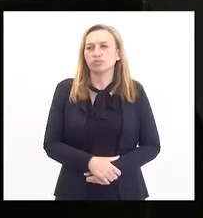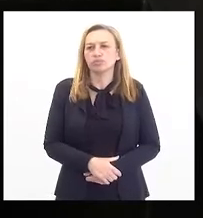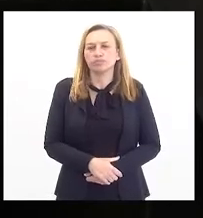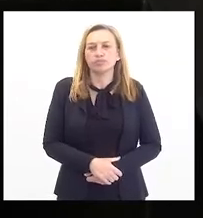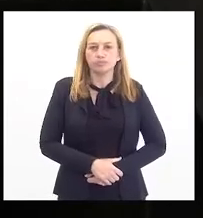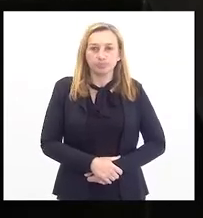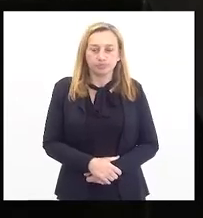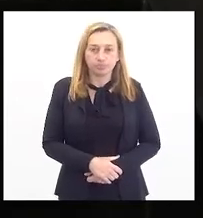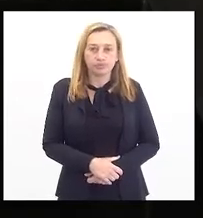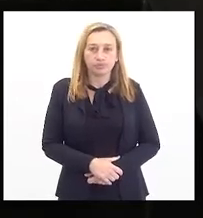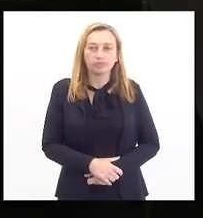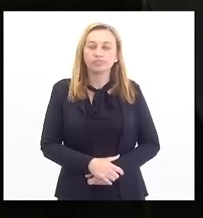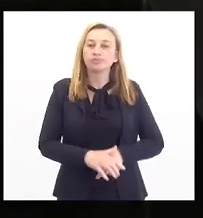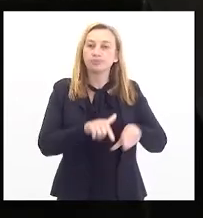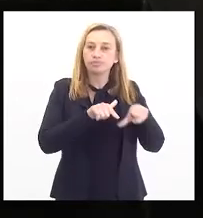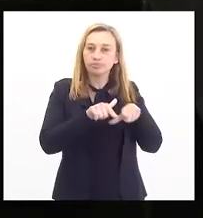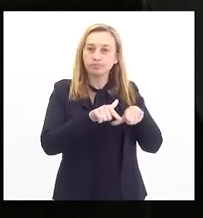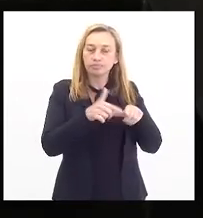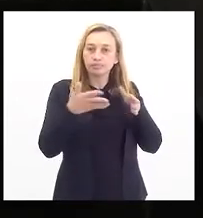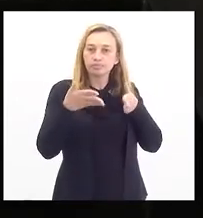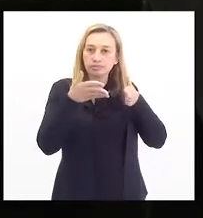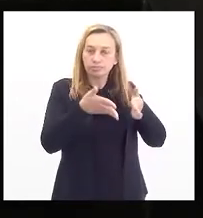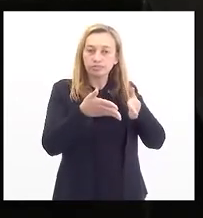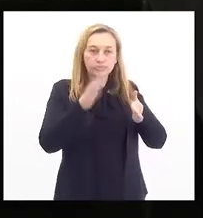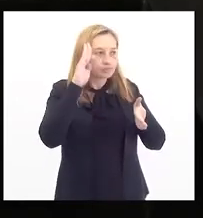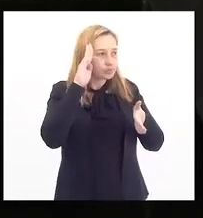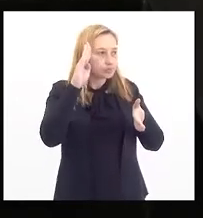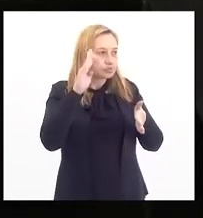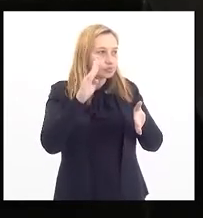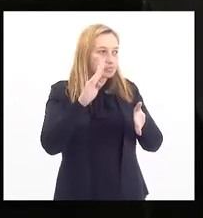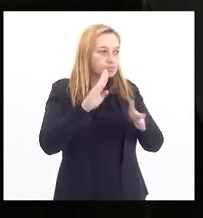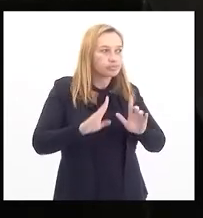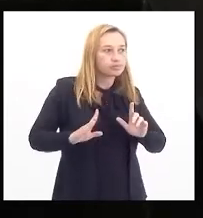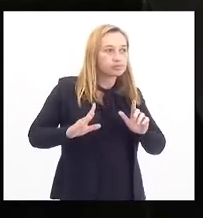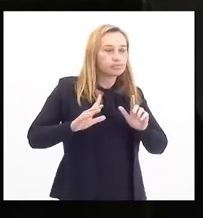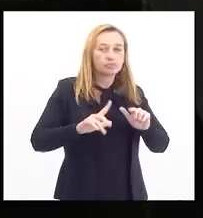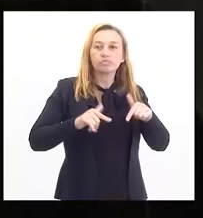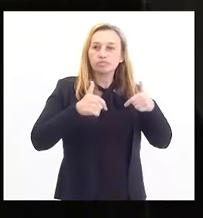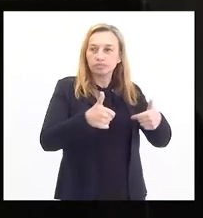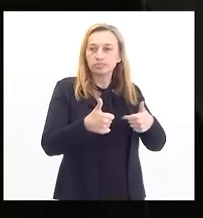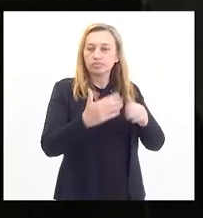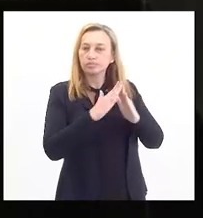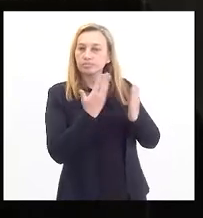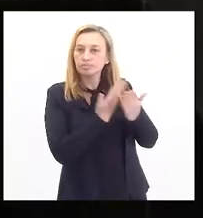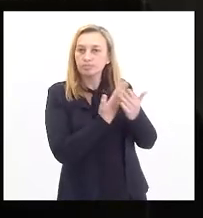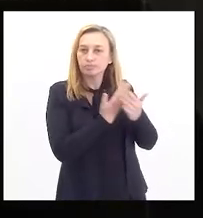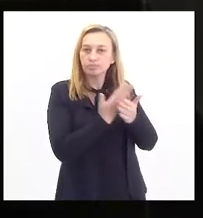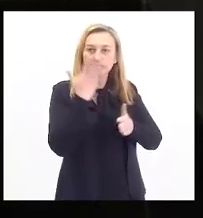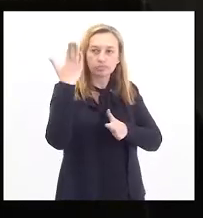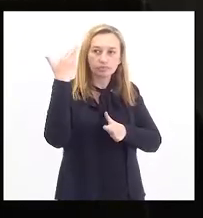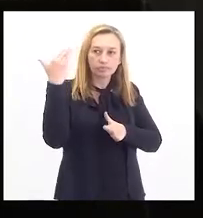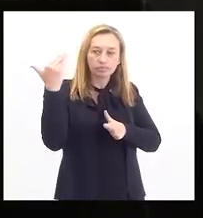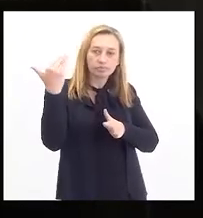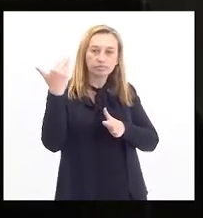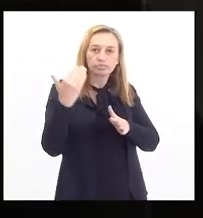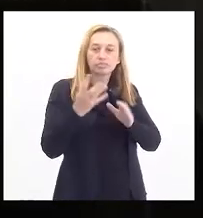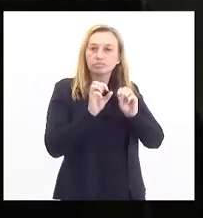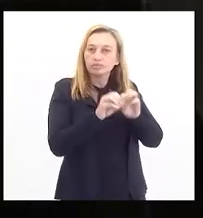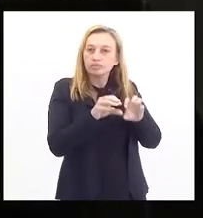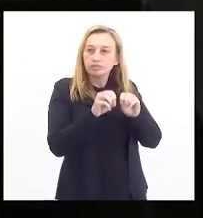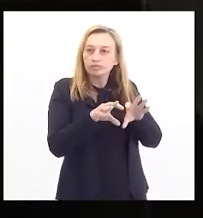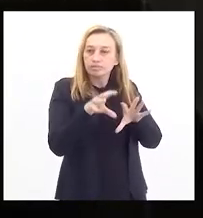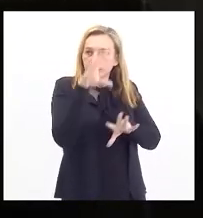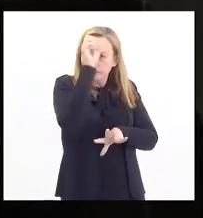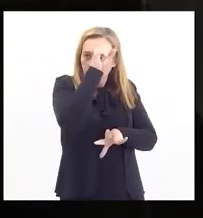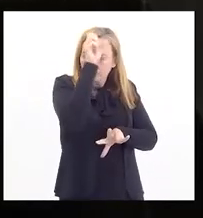pouco a pouco, esta função central para o funcionamento da escola, para o sucesso do processo ensino-aprendizagem, vai se